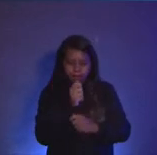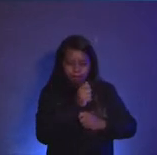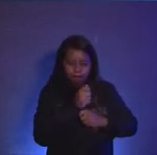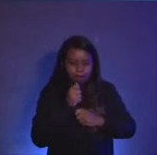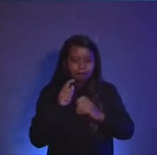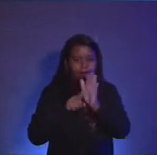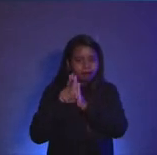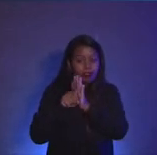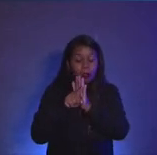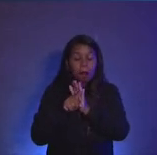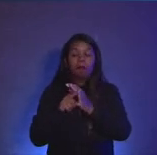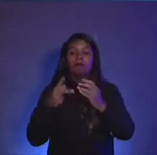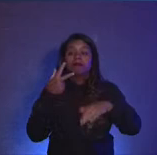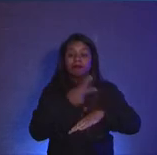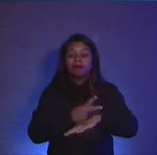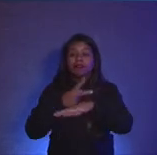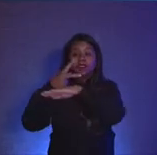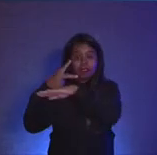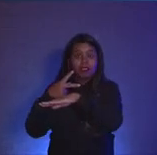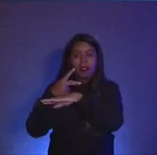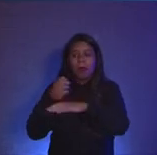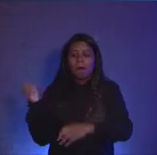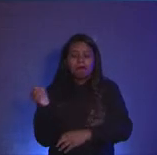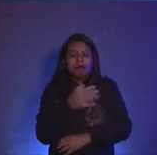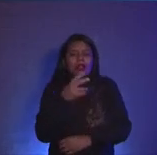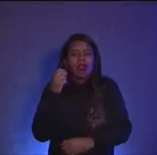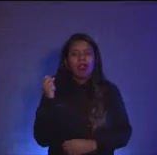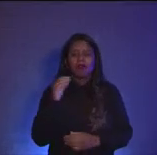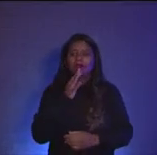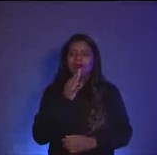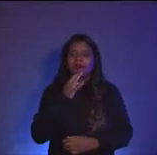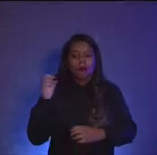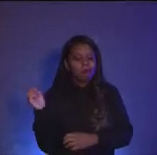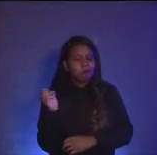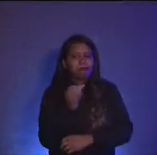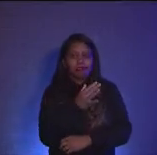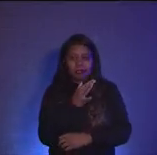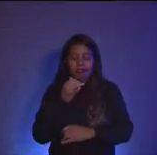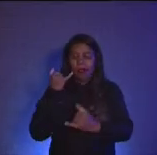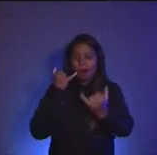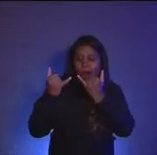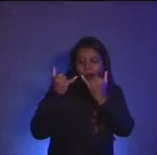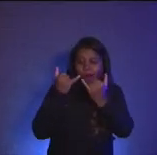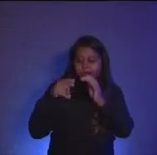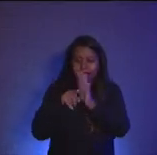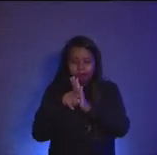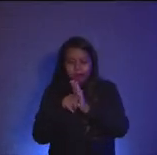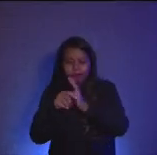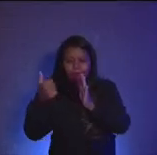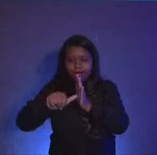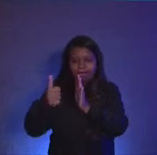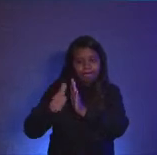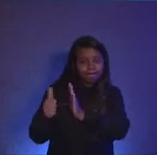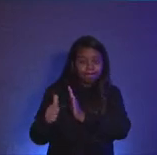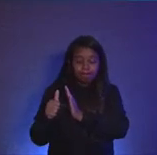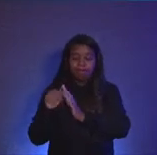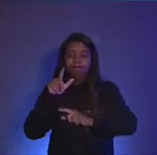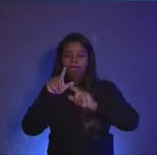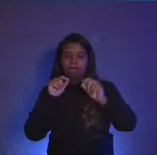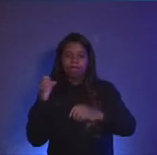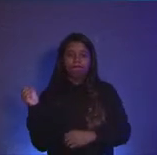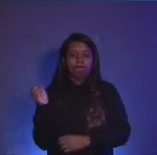premia descobertas inéditas e novos conhecimentos obtidos graças à análise de dados inovadoras ou coletas